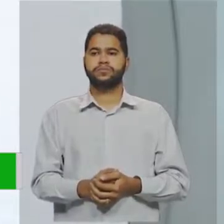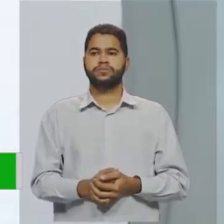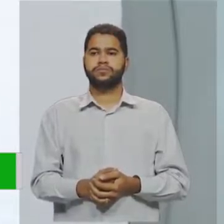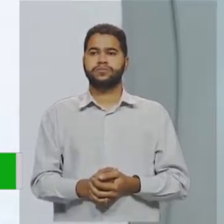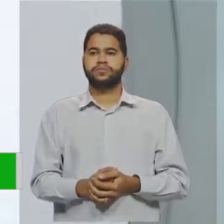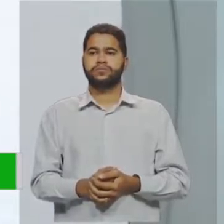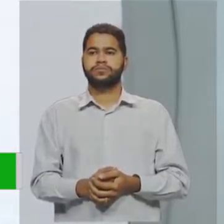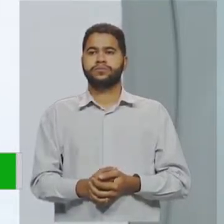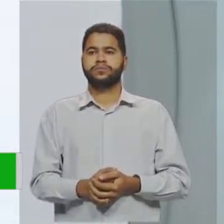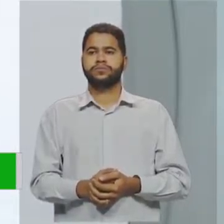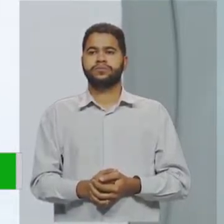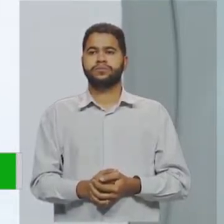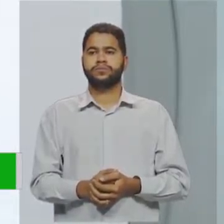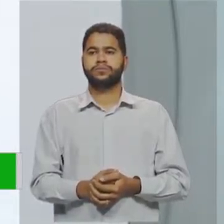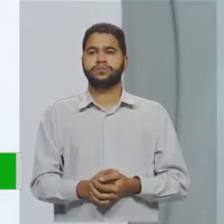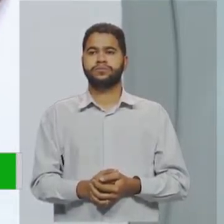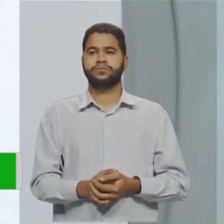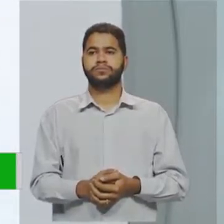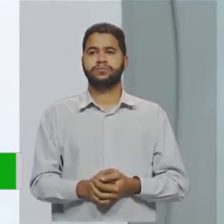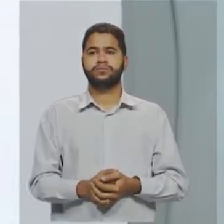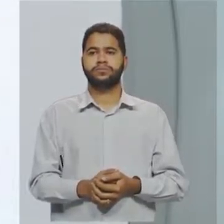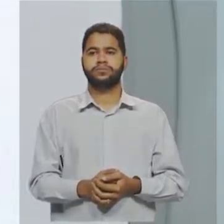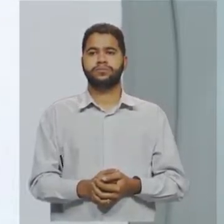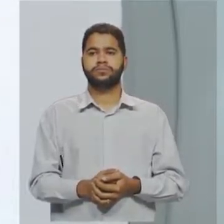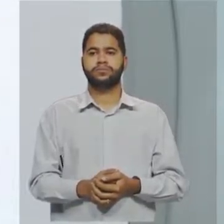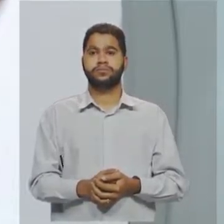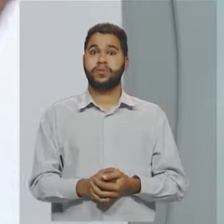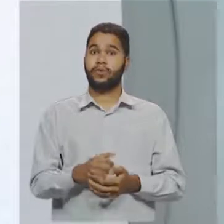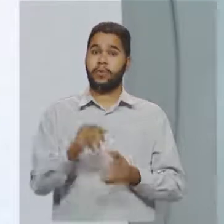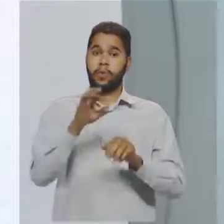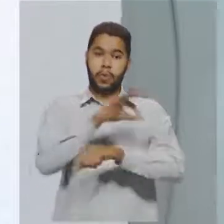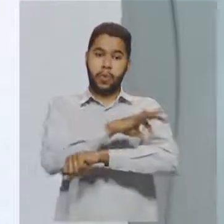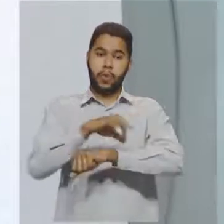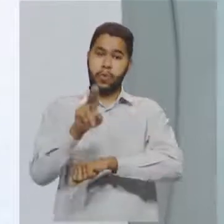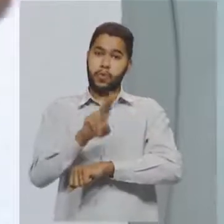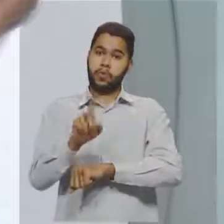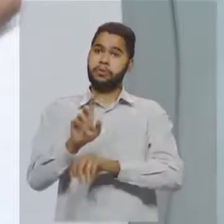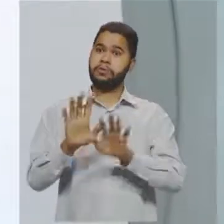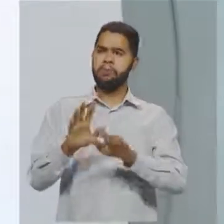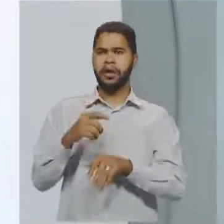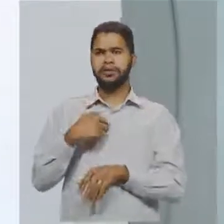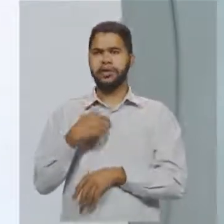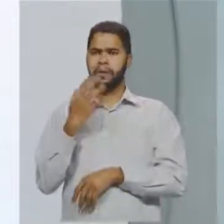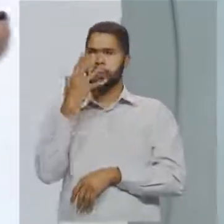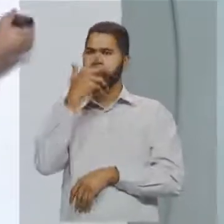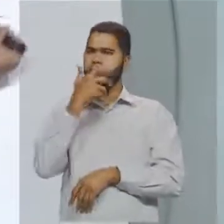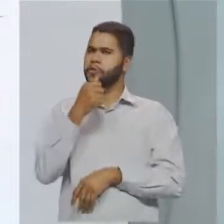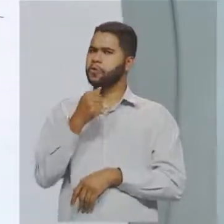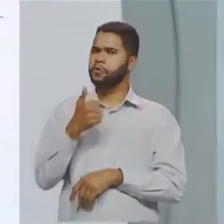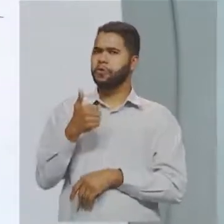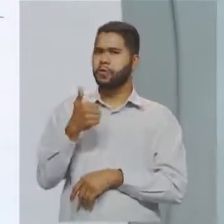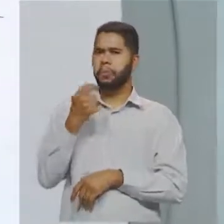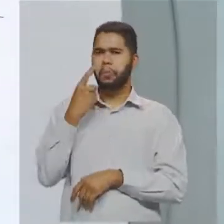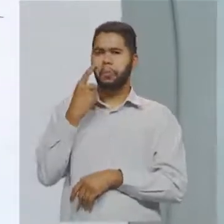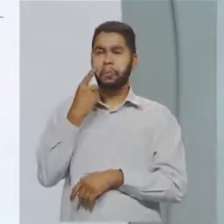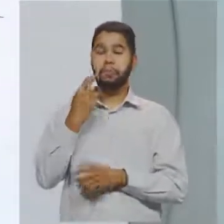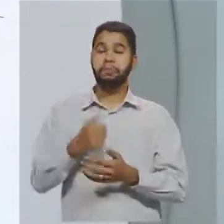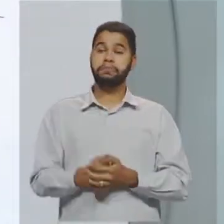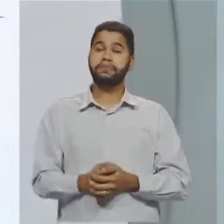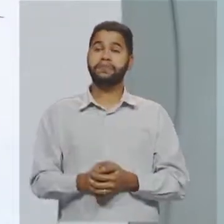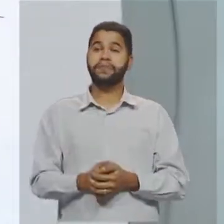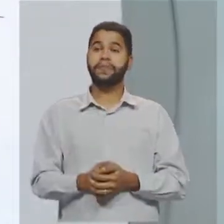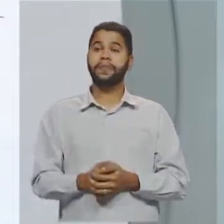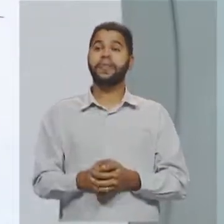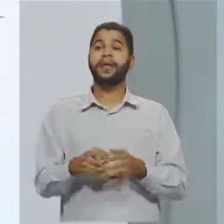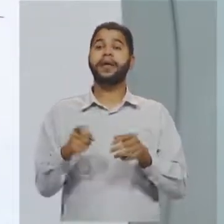Então, a tabela aqui, apesar que eu não estou usando a regra, mas está ficando até bonitinha, né? E aqui é a